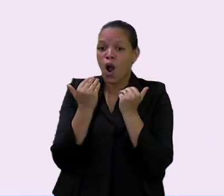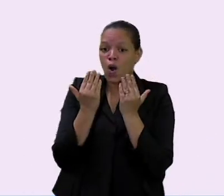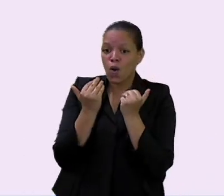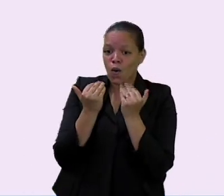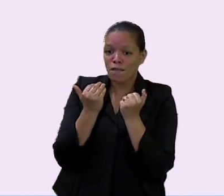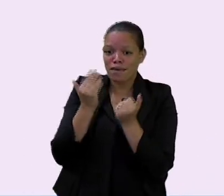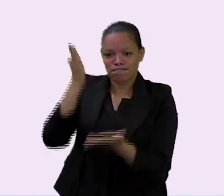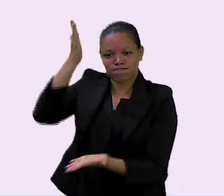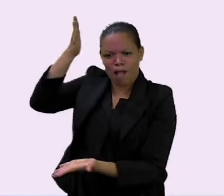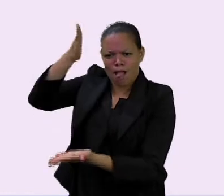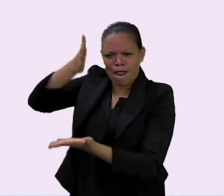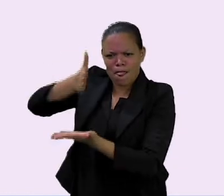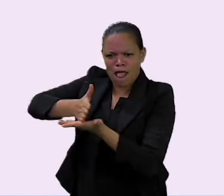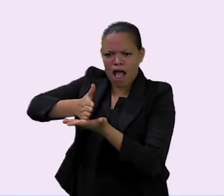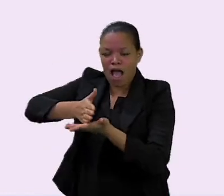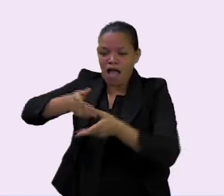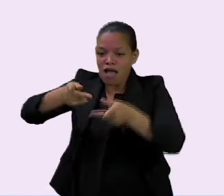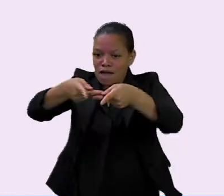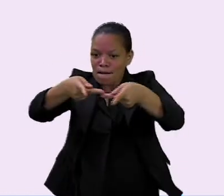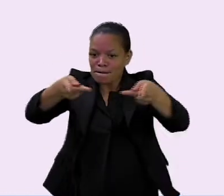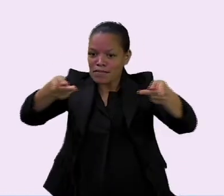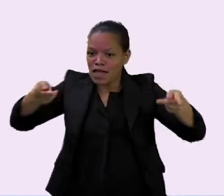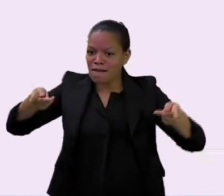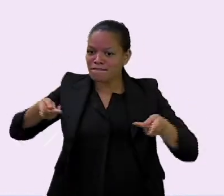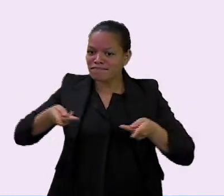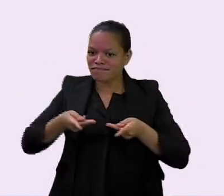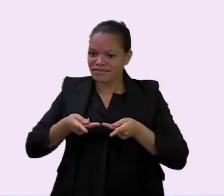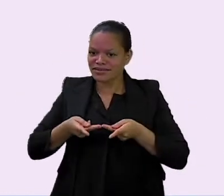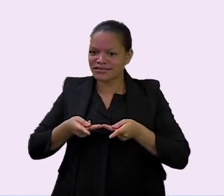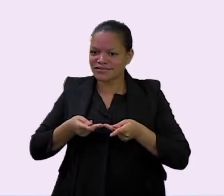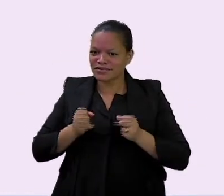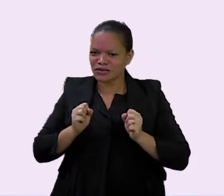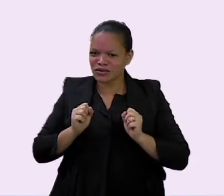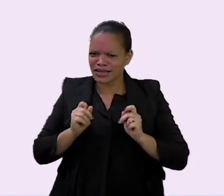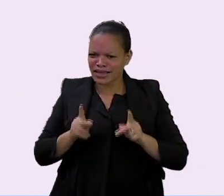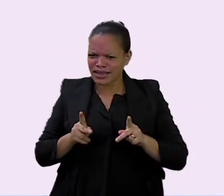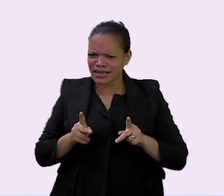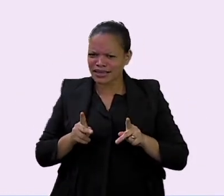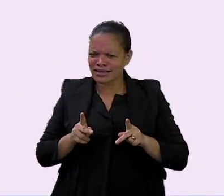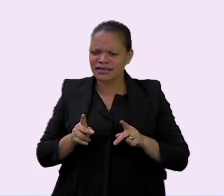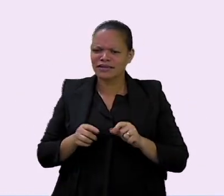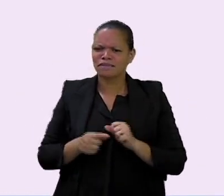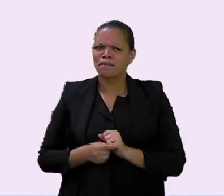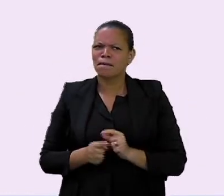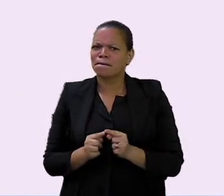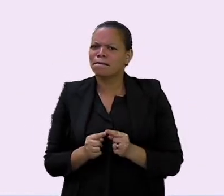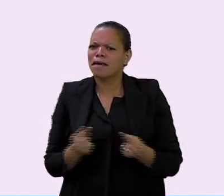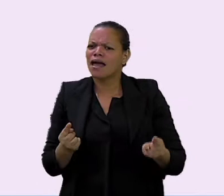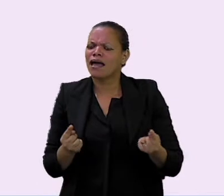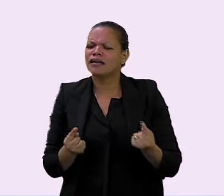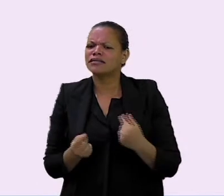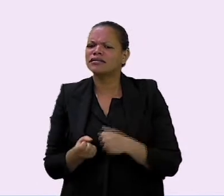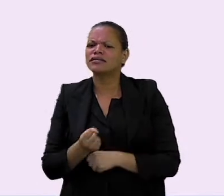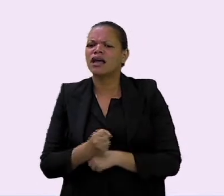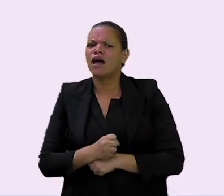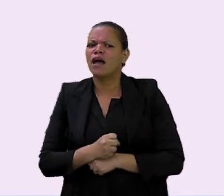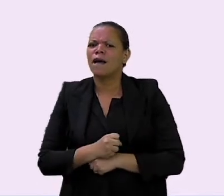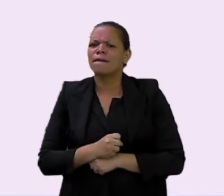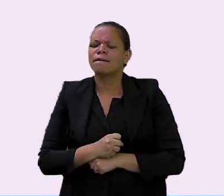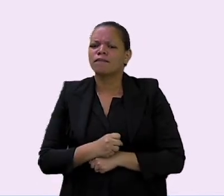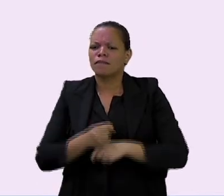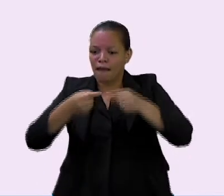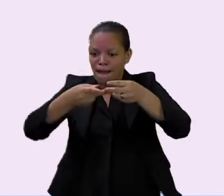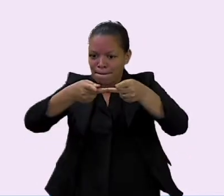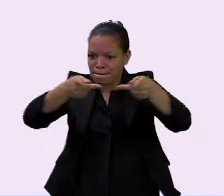da pizza, que foi a parte que eu comi. O que é o meu inteiro aqui? O meu inteiro é